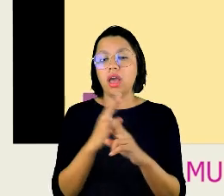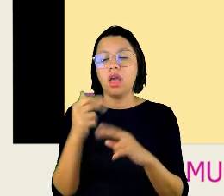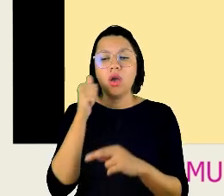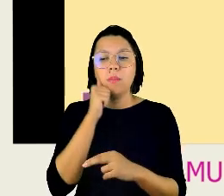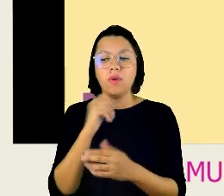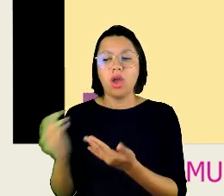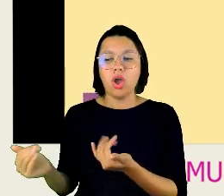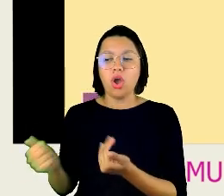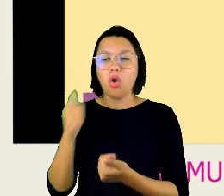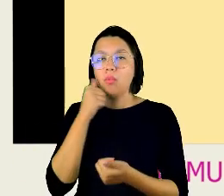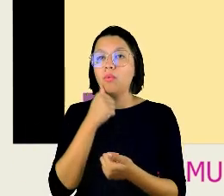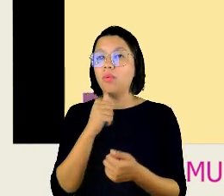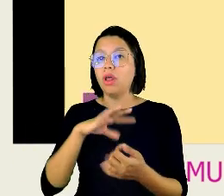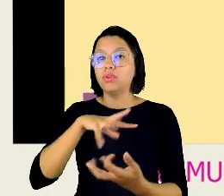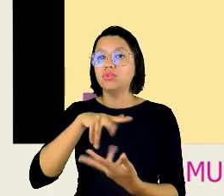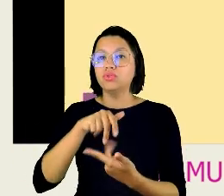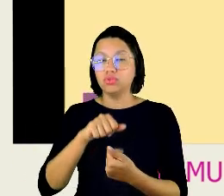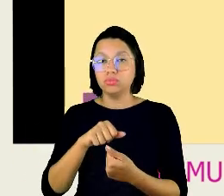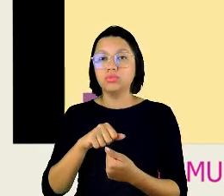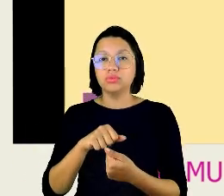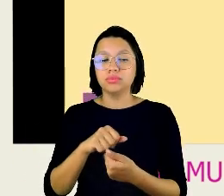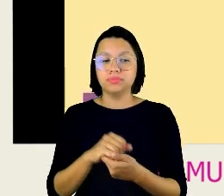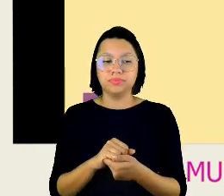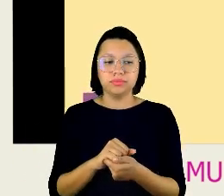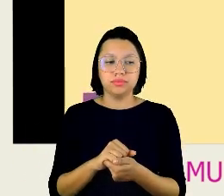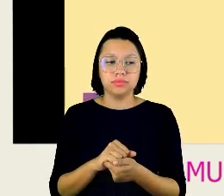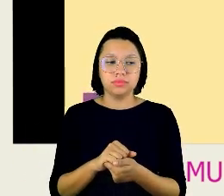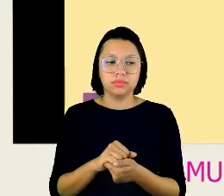meninas no mundo, né? As mulheres e meninas, e eu estou